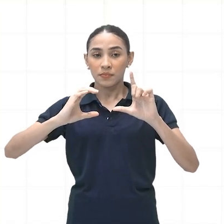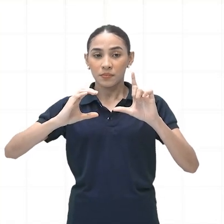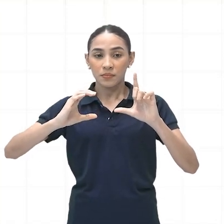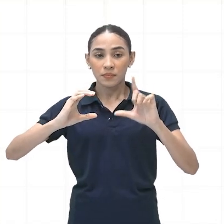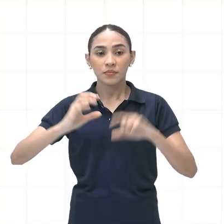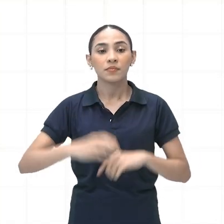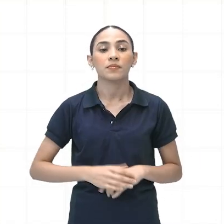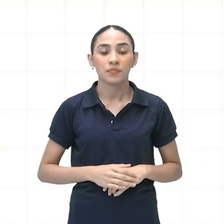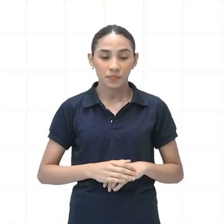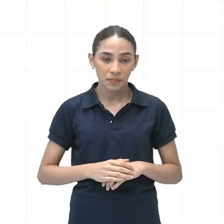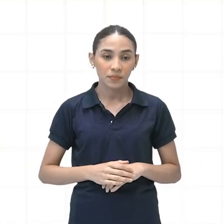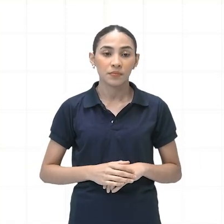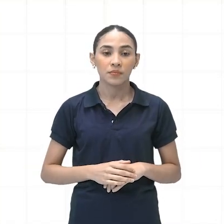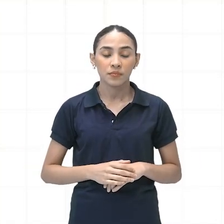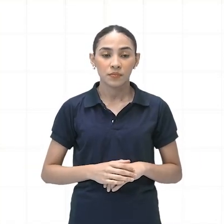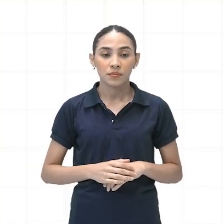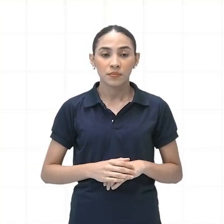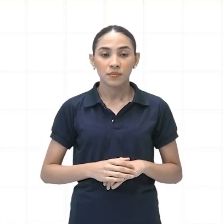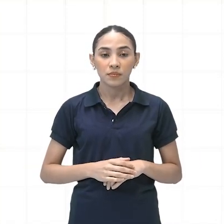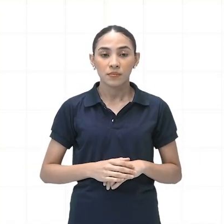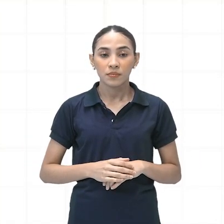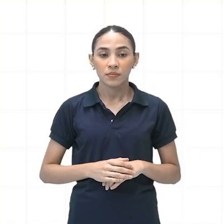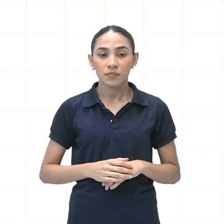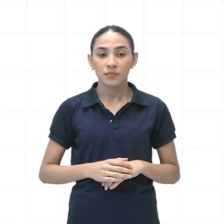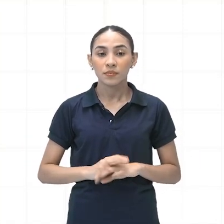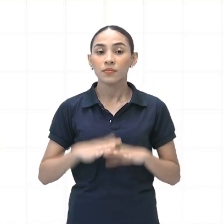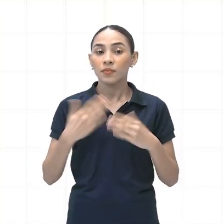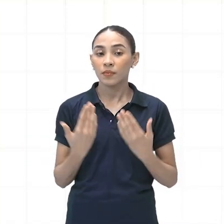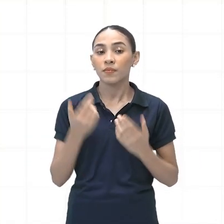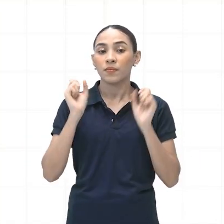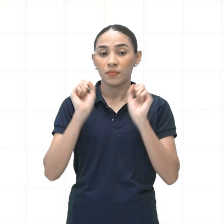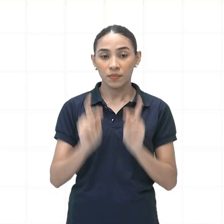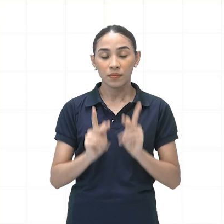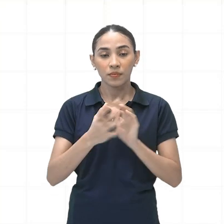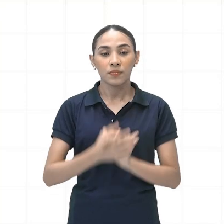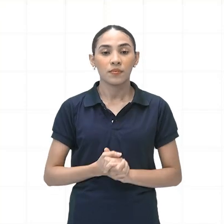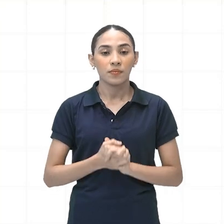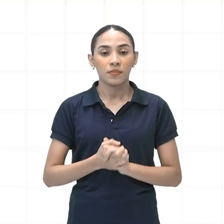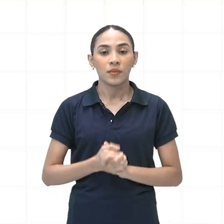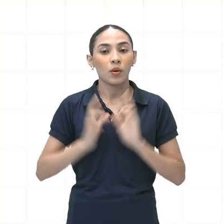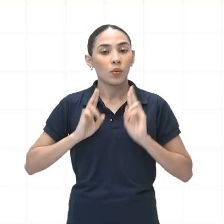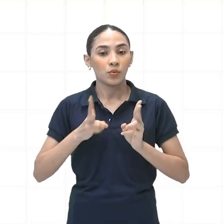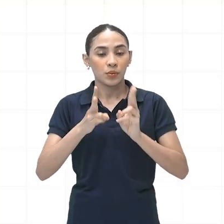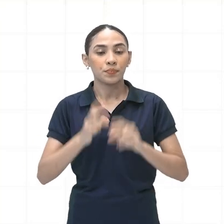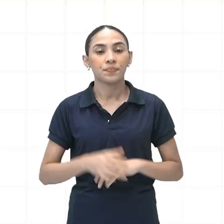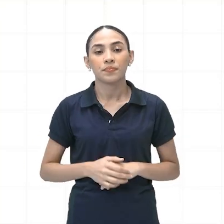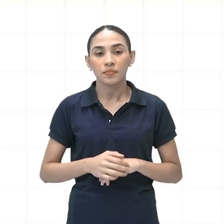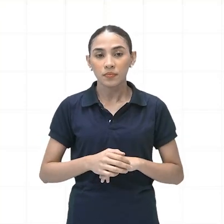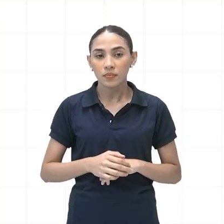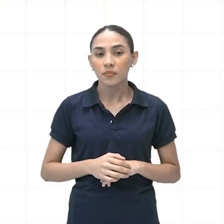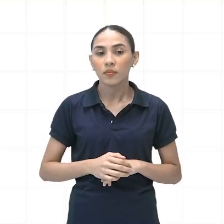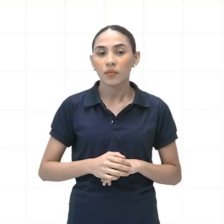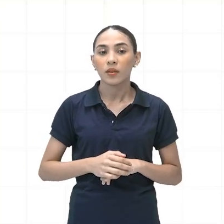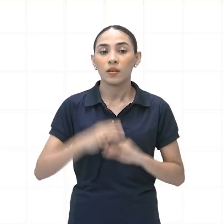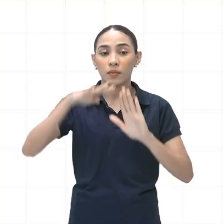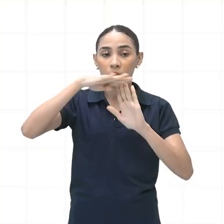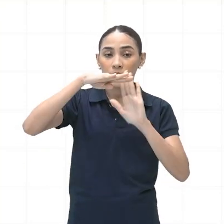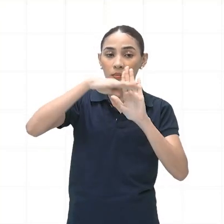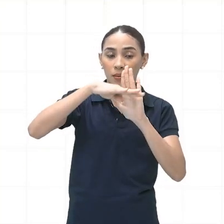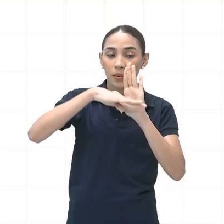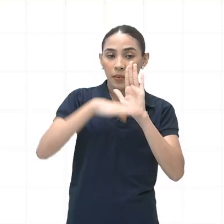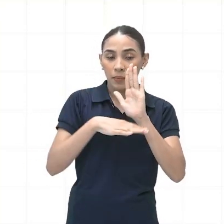letra C de coração. Tudo bem? Então, nós fizemos aqui o passo a passo